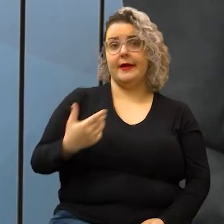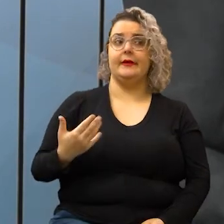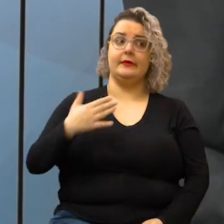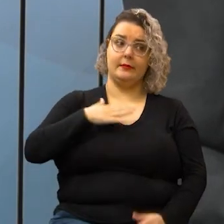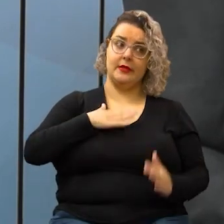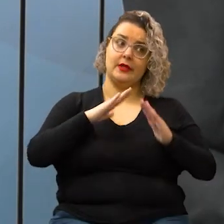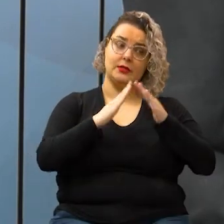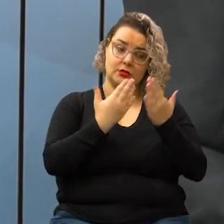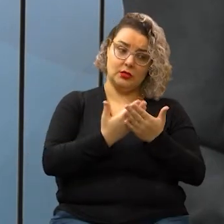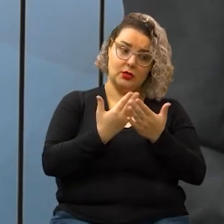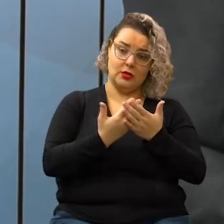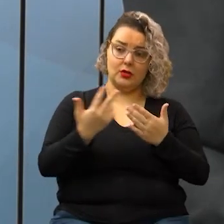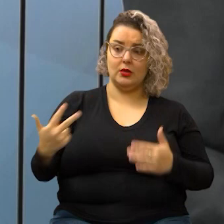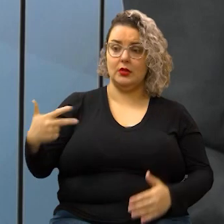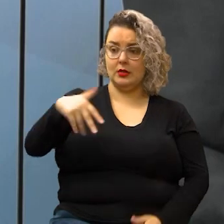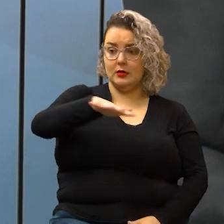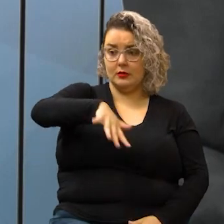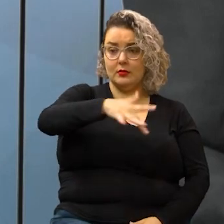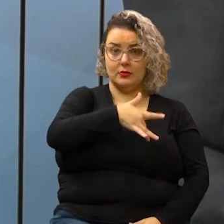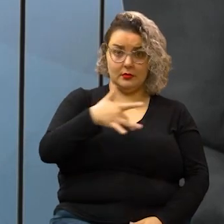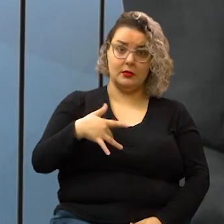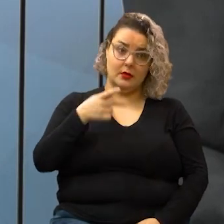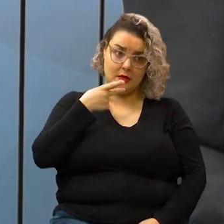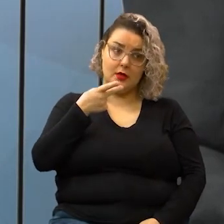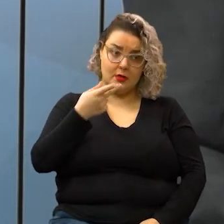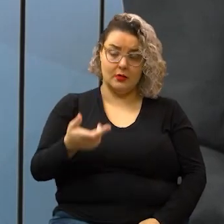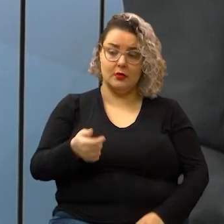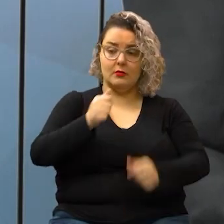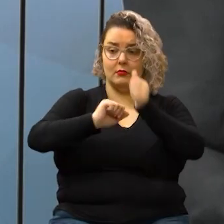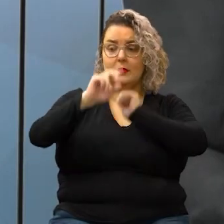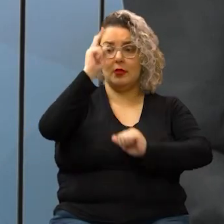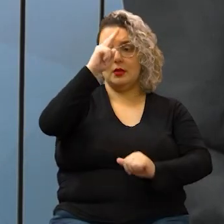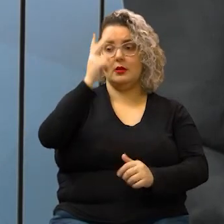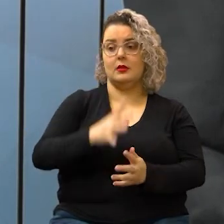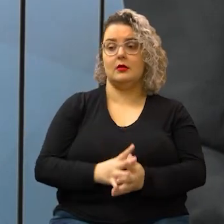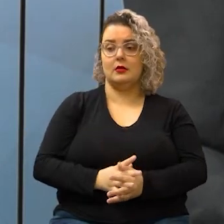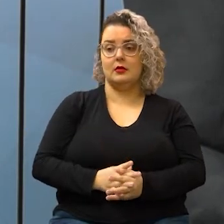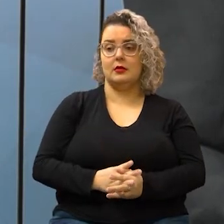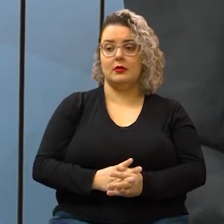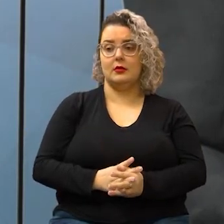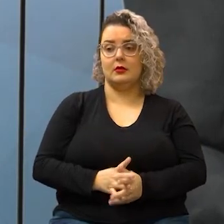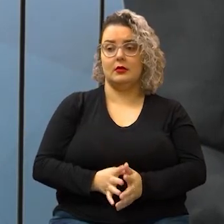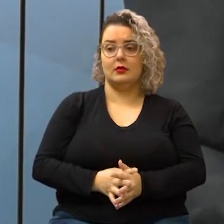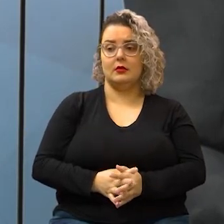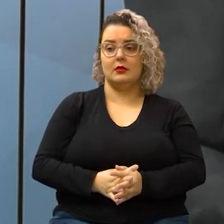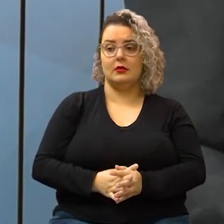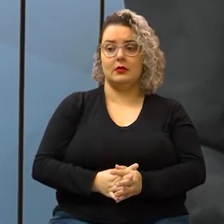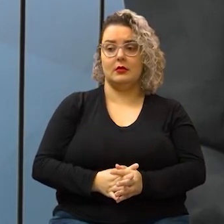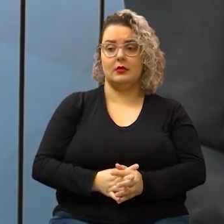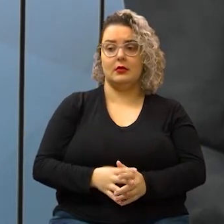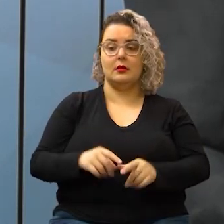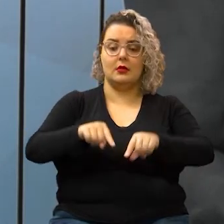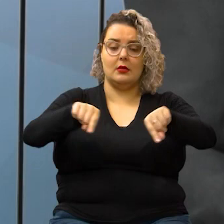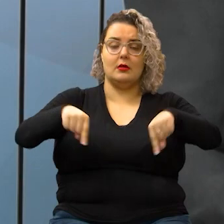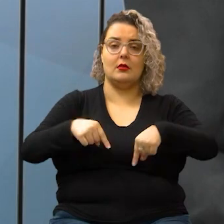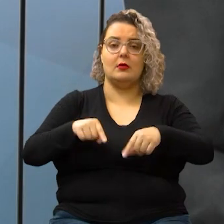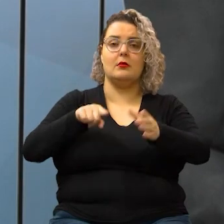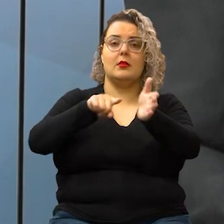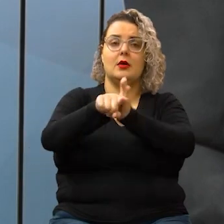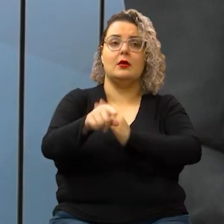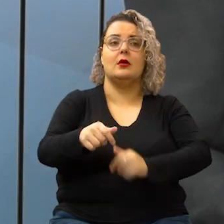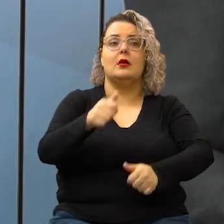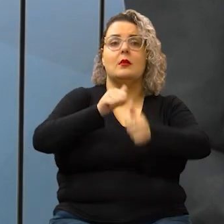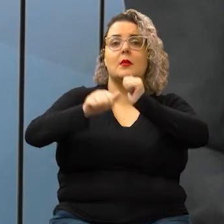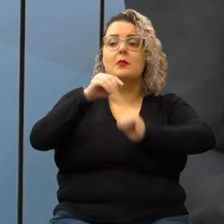escola alguém da área da saúde falar sobre alcoolismo, etc. Aí a pessoa perguntou assim na sala, quem já experimentou